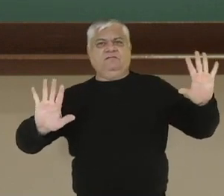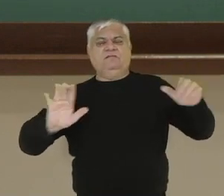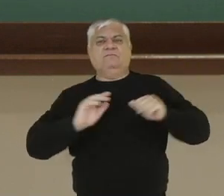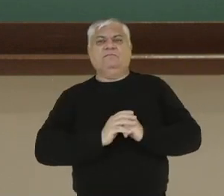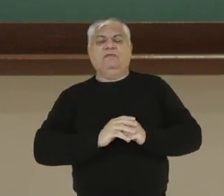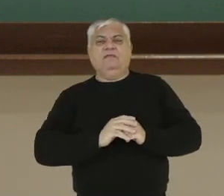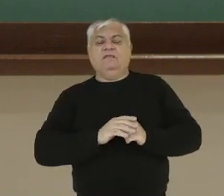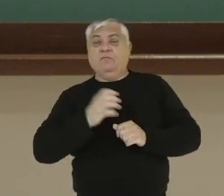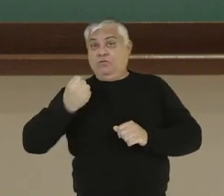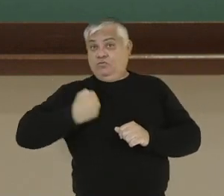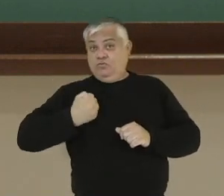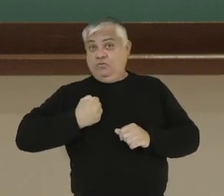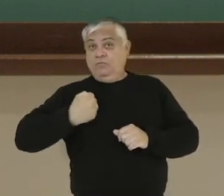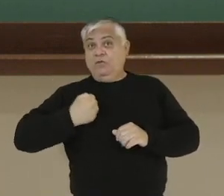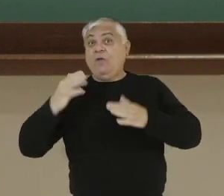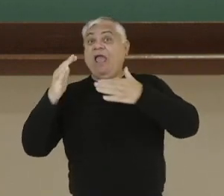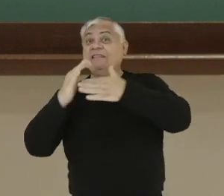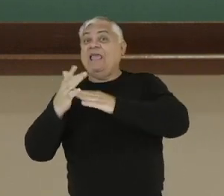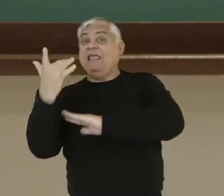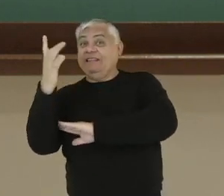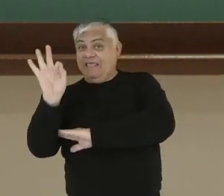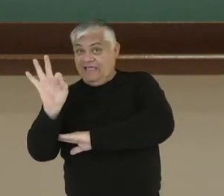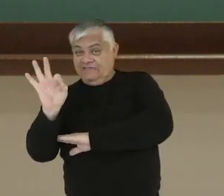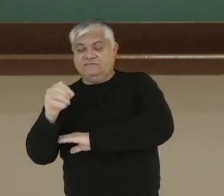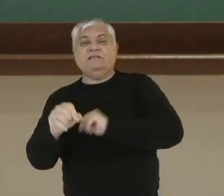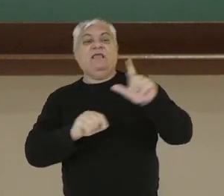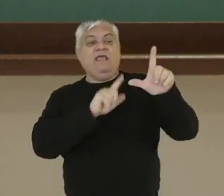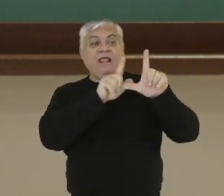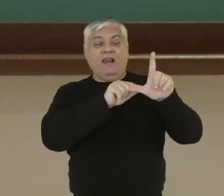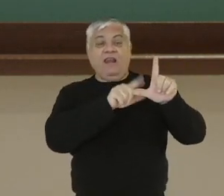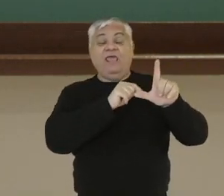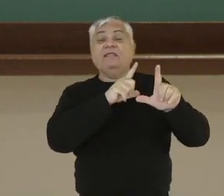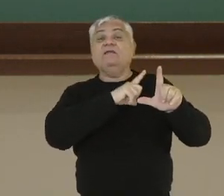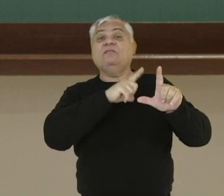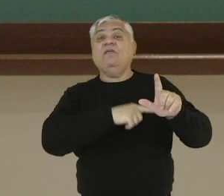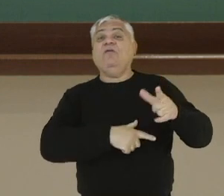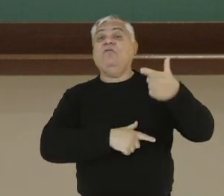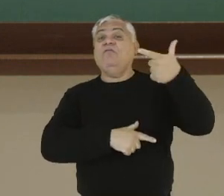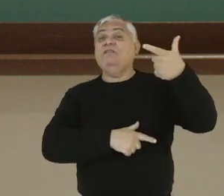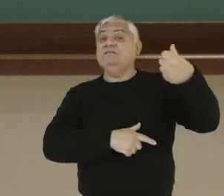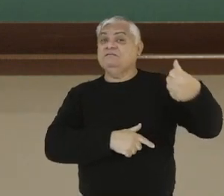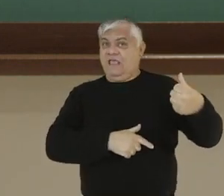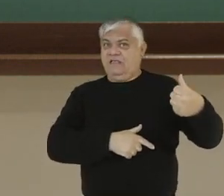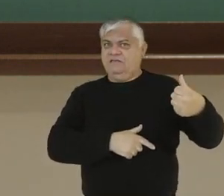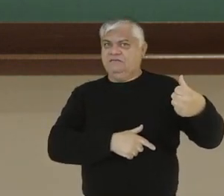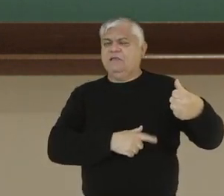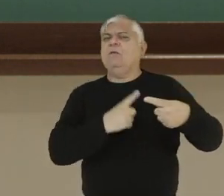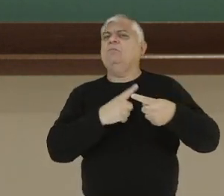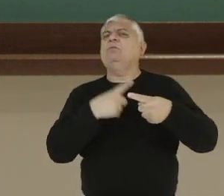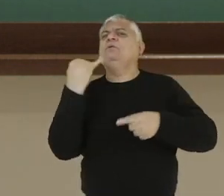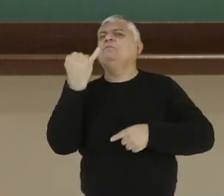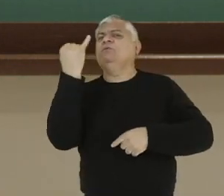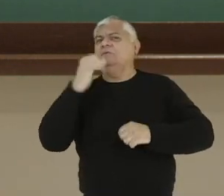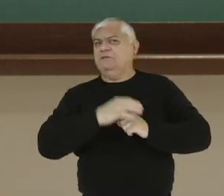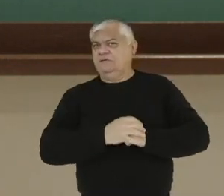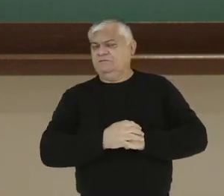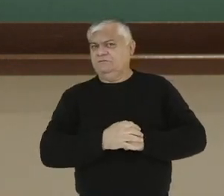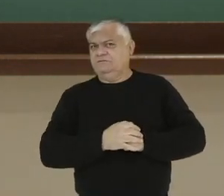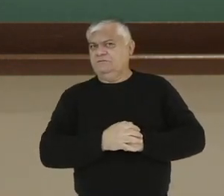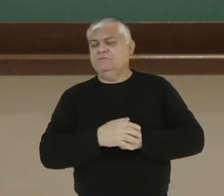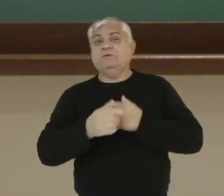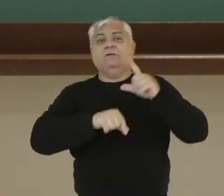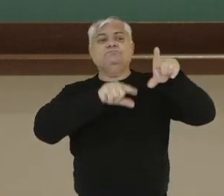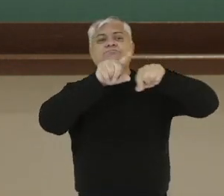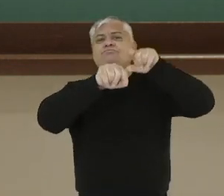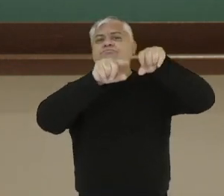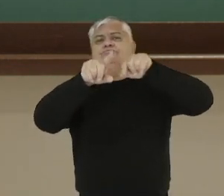tenho 10 algarismos. Para cada escolha de letra, eu tenho 26 letras. Por que isso é importante? Quando que a escolha